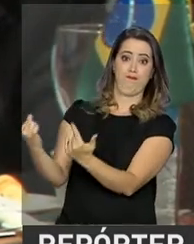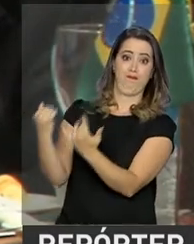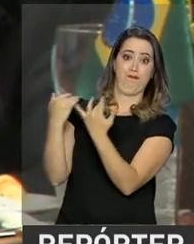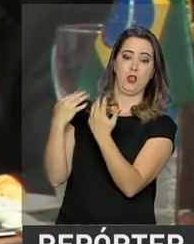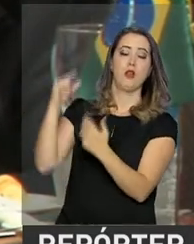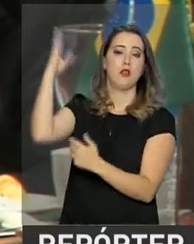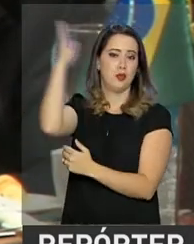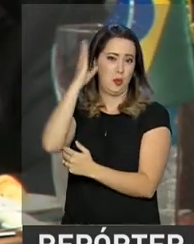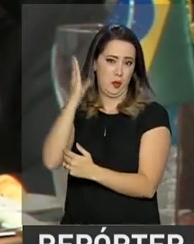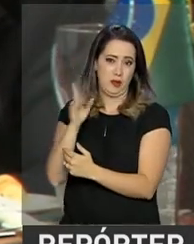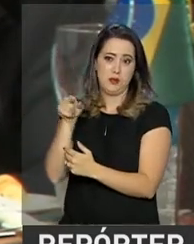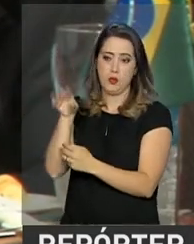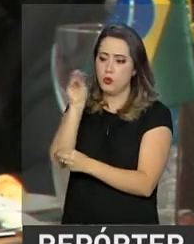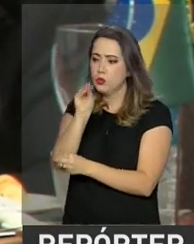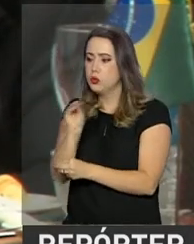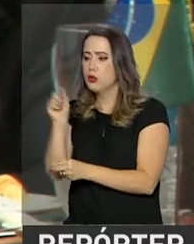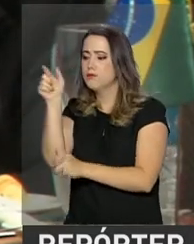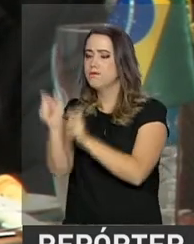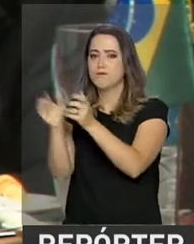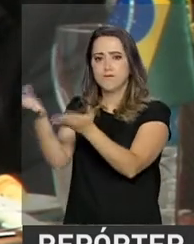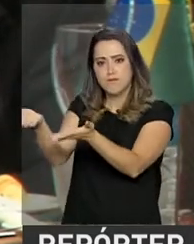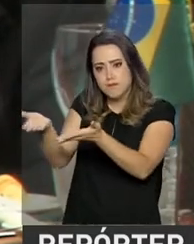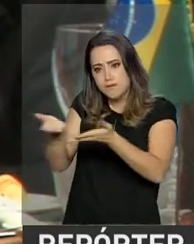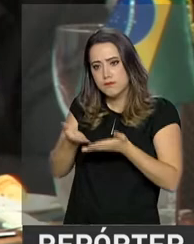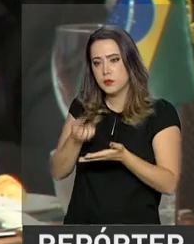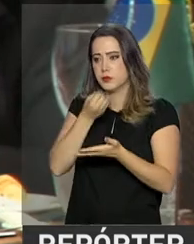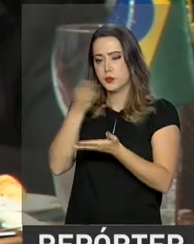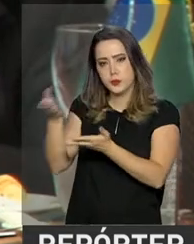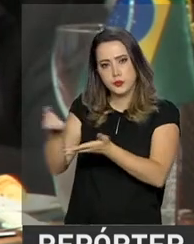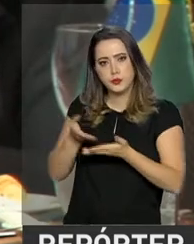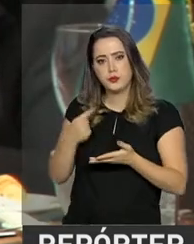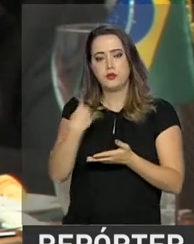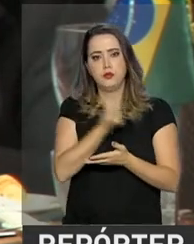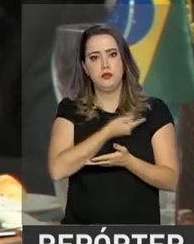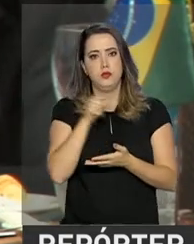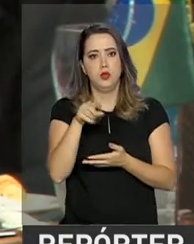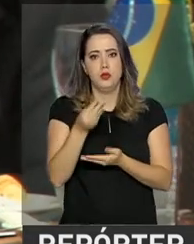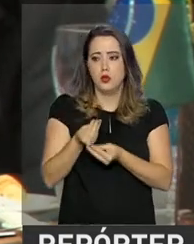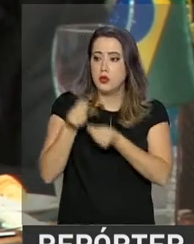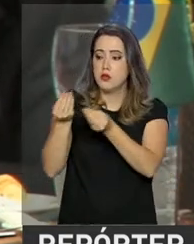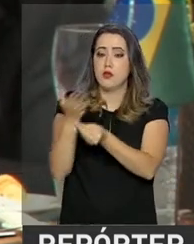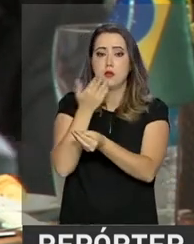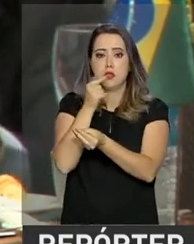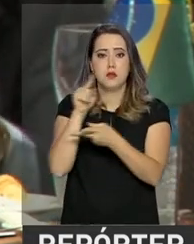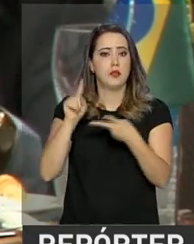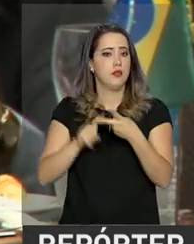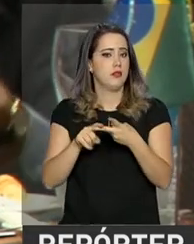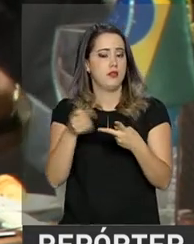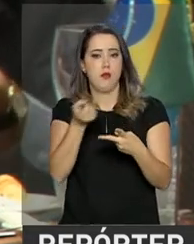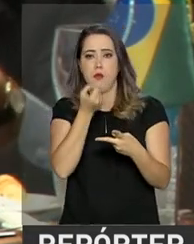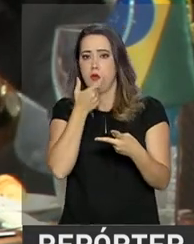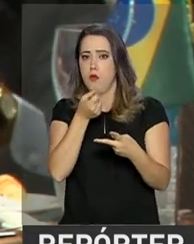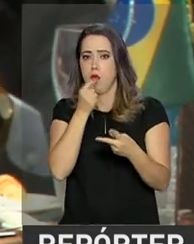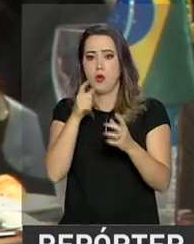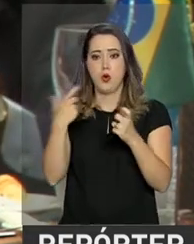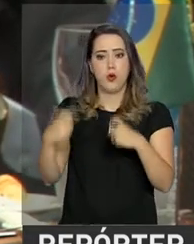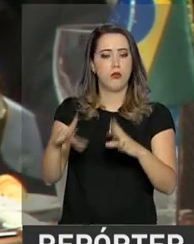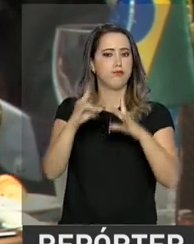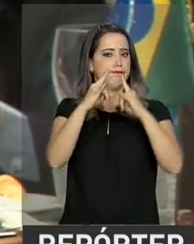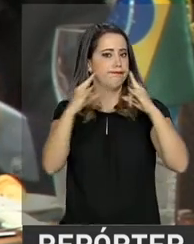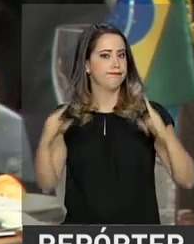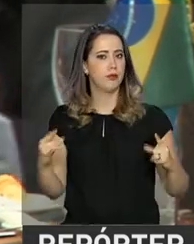nós chegamos até instituir de fora parte da alimentação remédios e abrigo